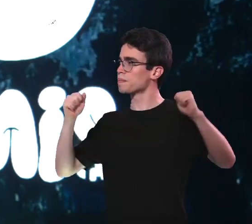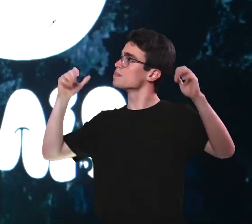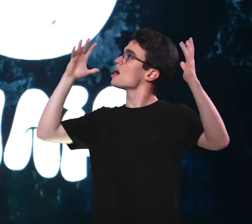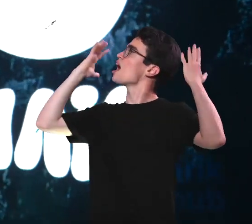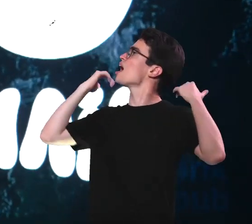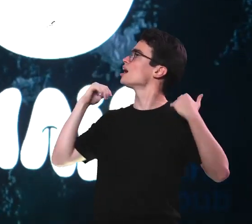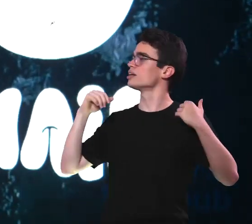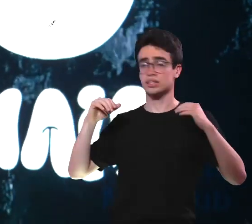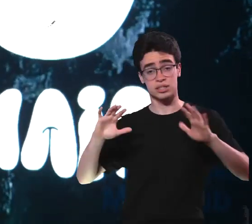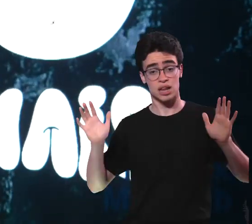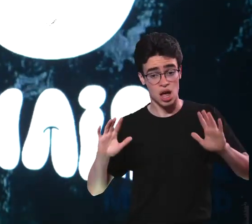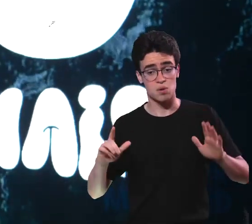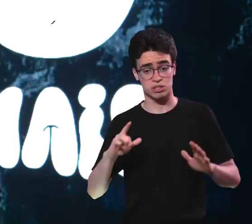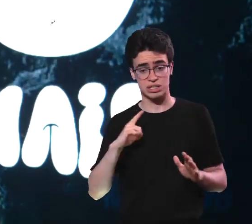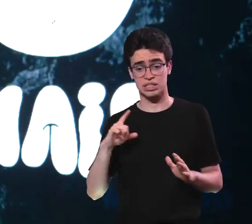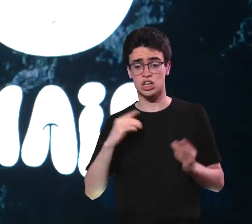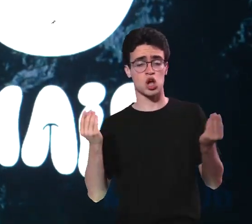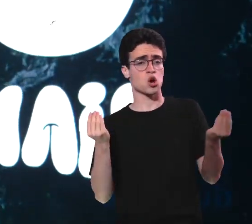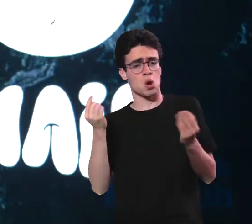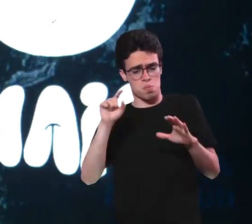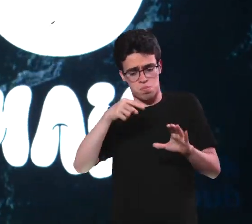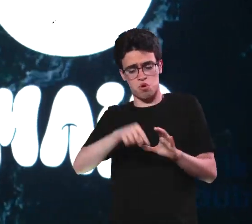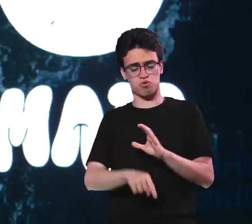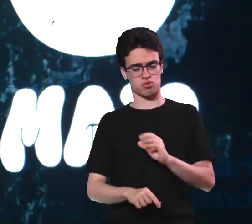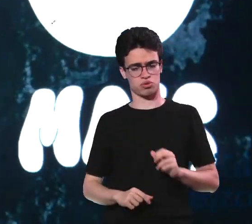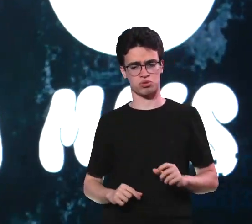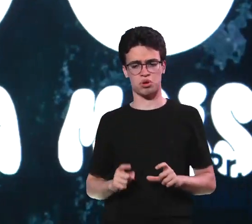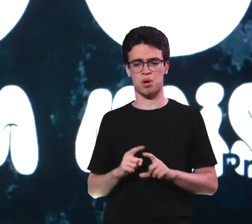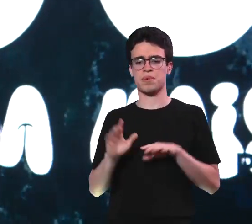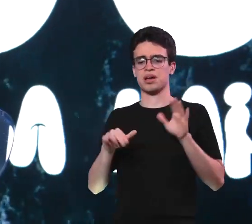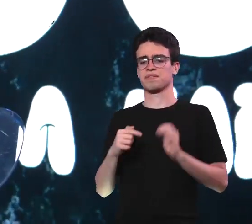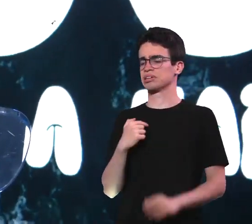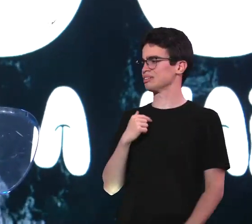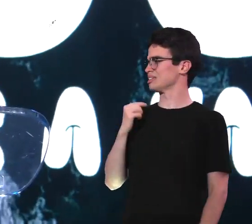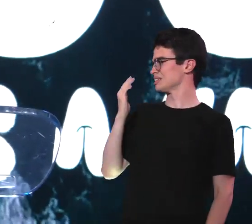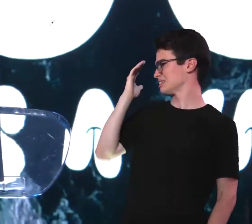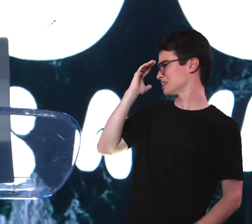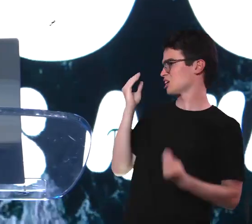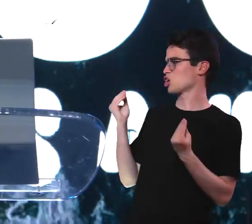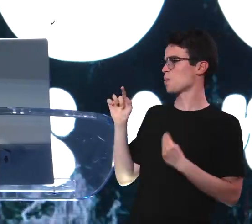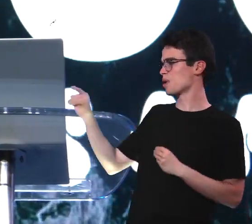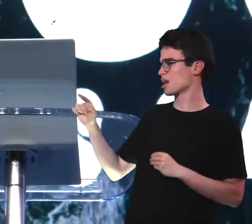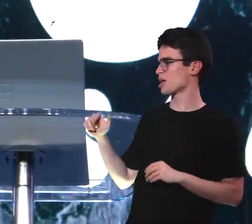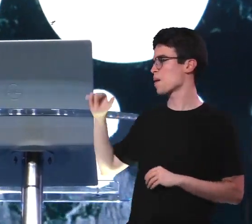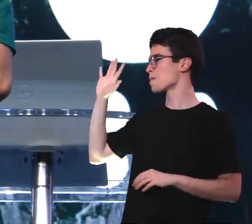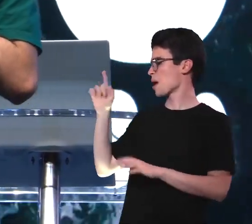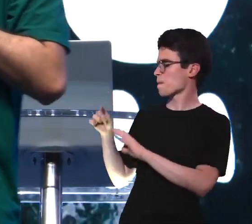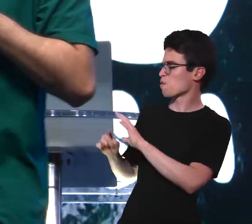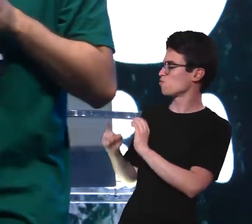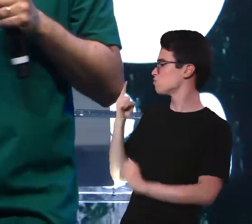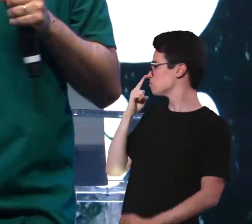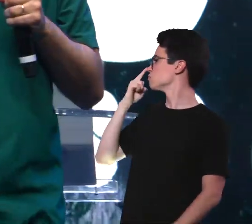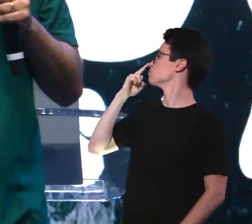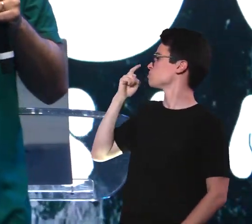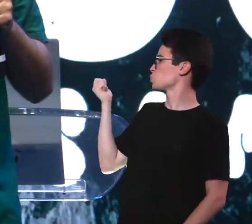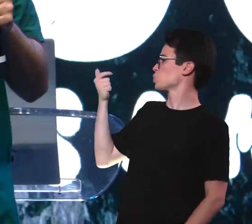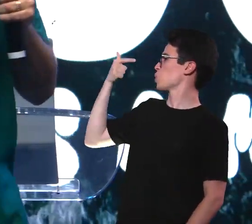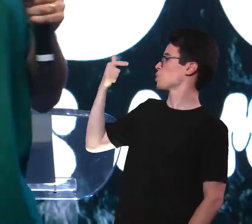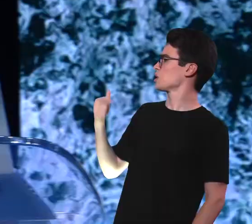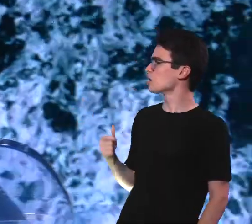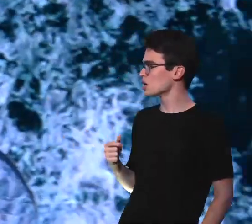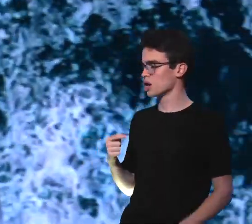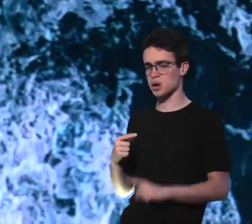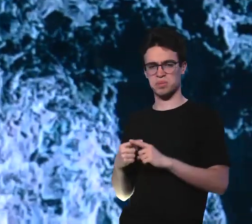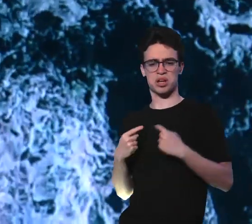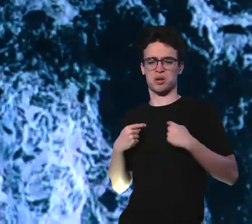profundidade. E muitas vezes a gente não gosta muito de pensar que tem pessoas que têm mais profundidade com Deus do que a gente, porque a